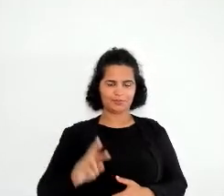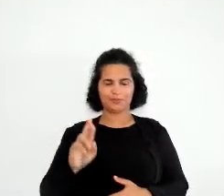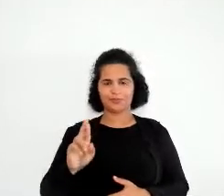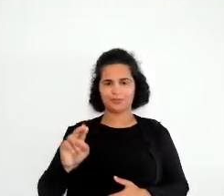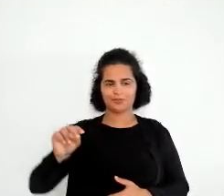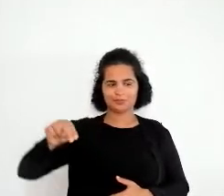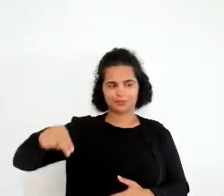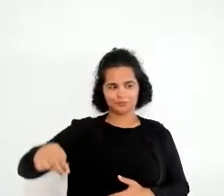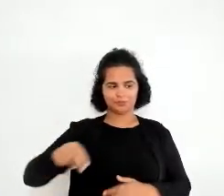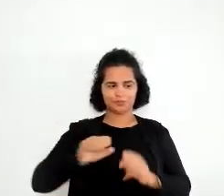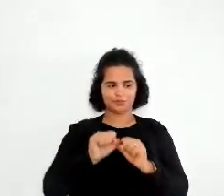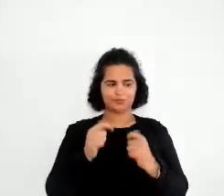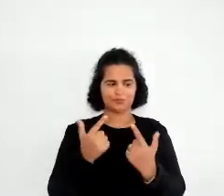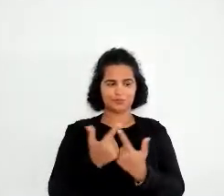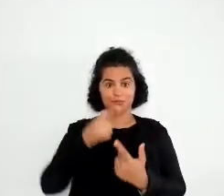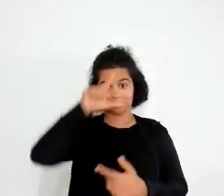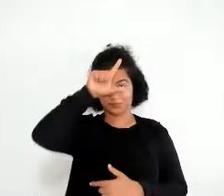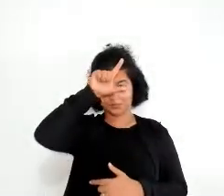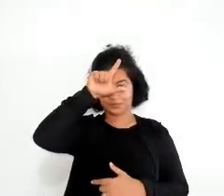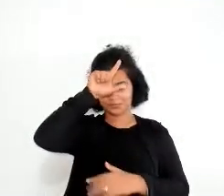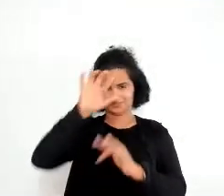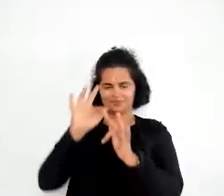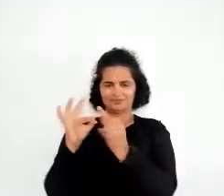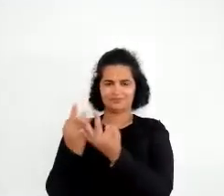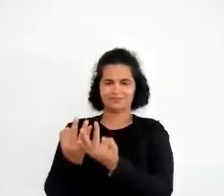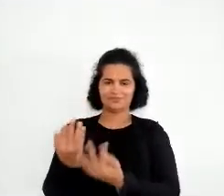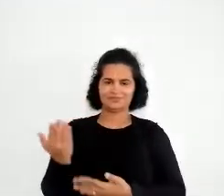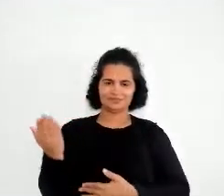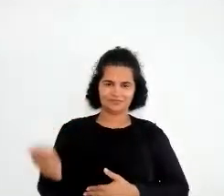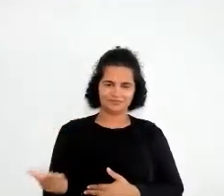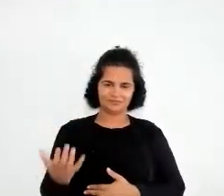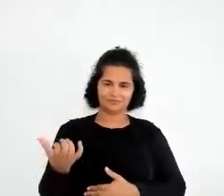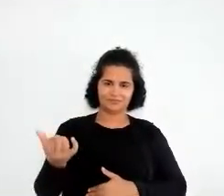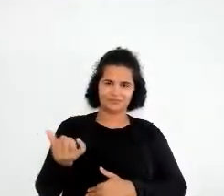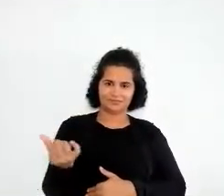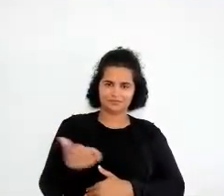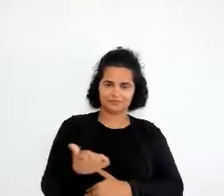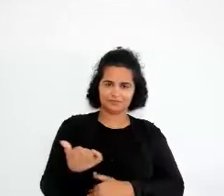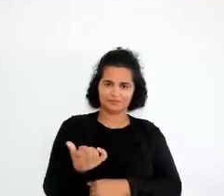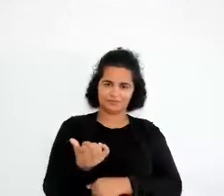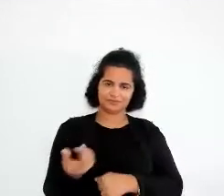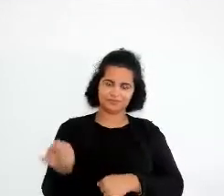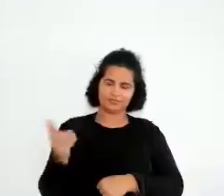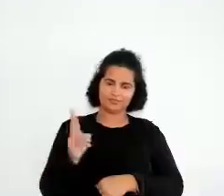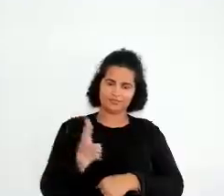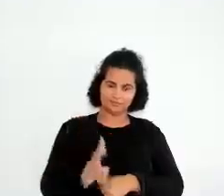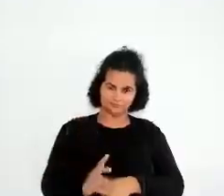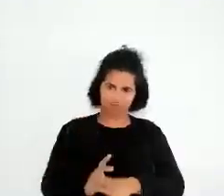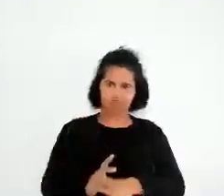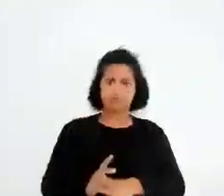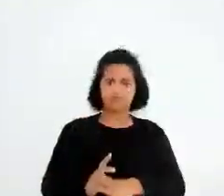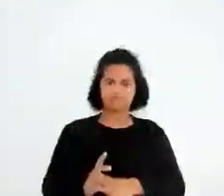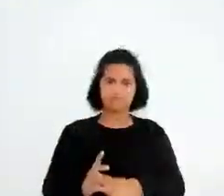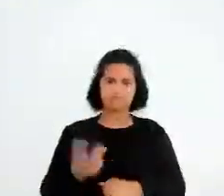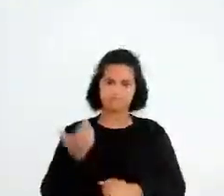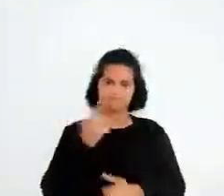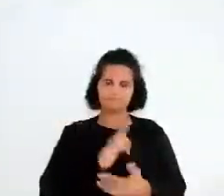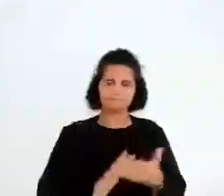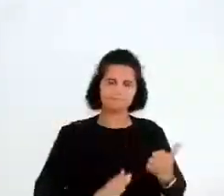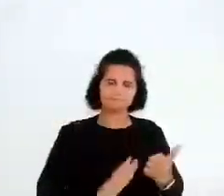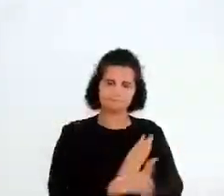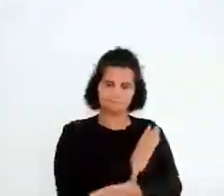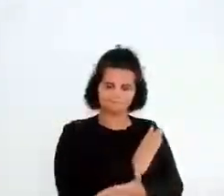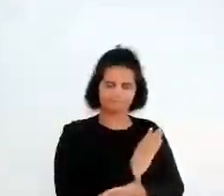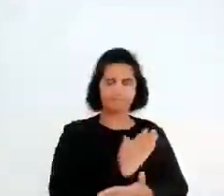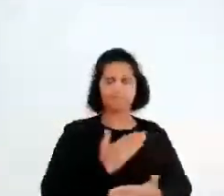liderança política no estado, conquistou o 6º mandato de deputado estadual nas eleições deste ano. No Legislativo,